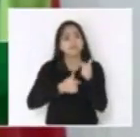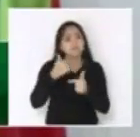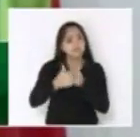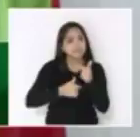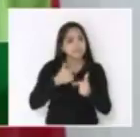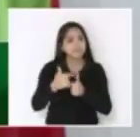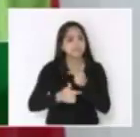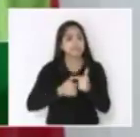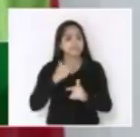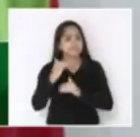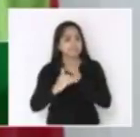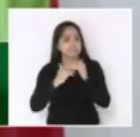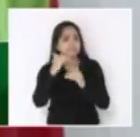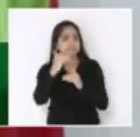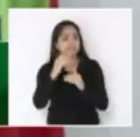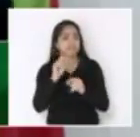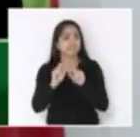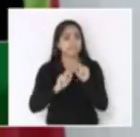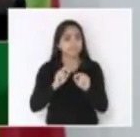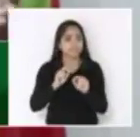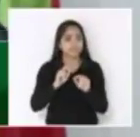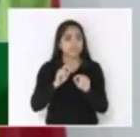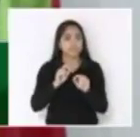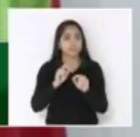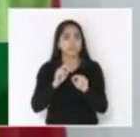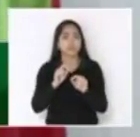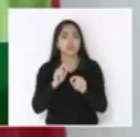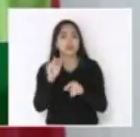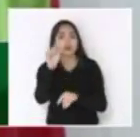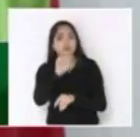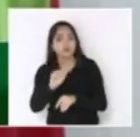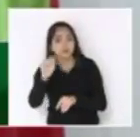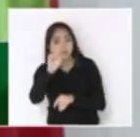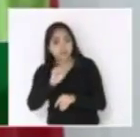hoje a Associação de Catadores,